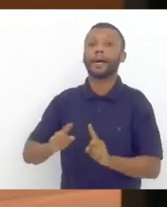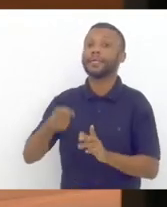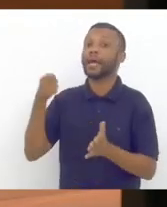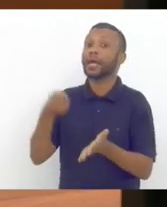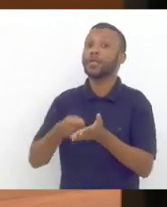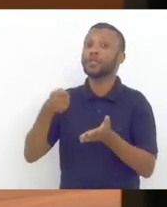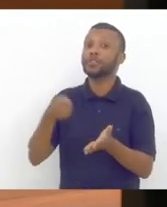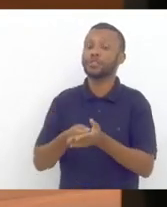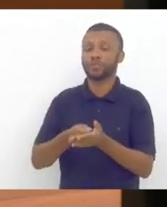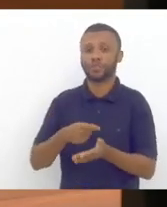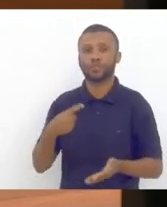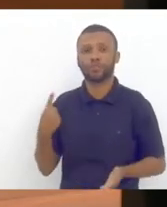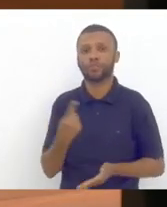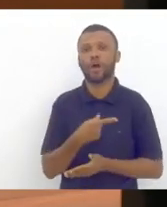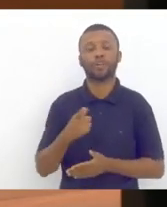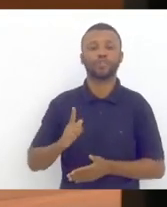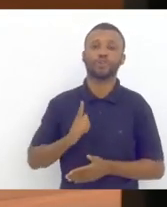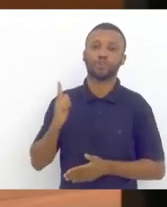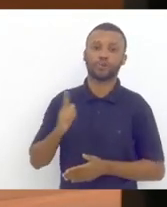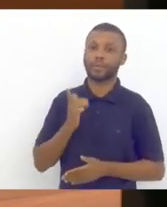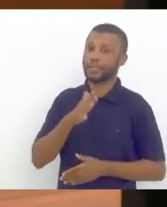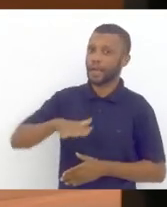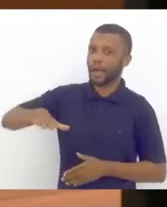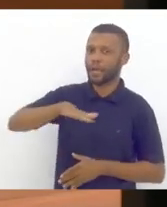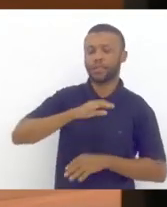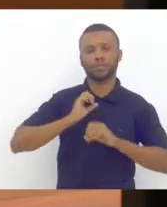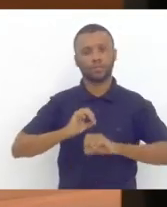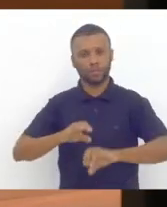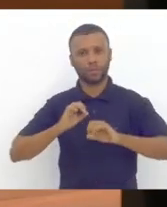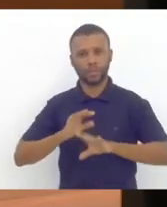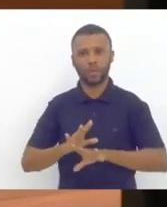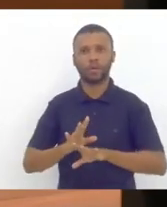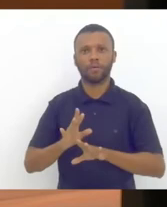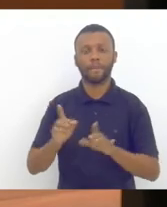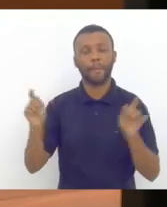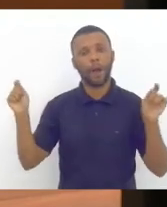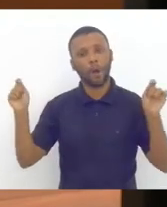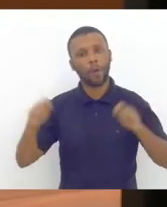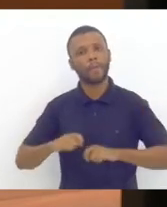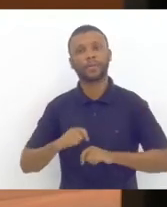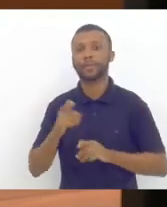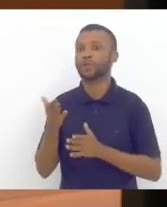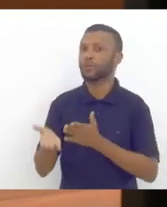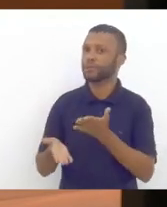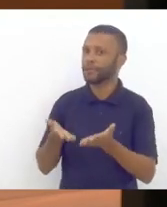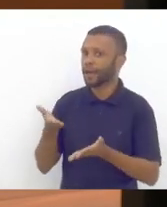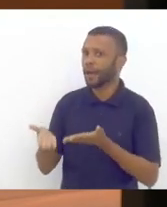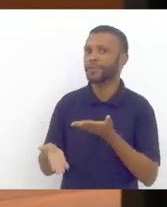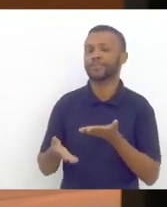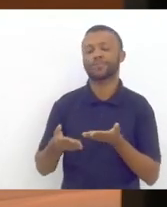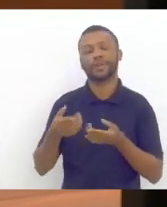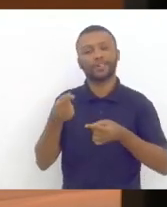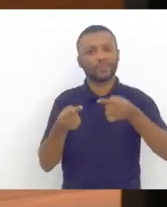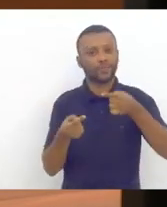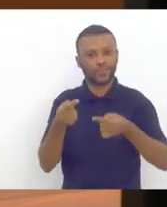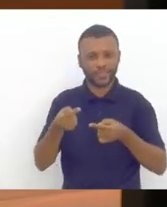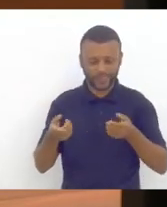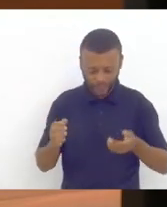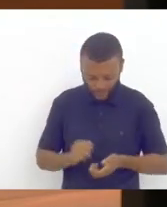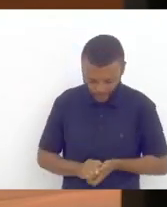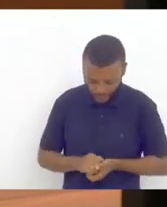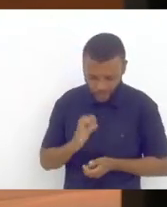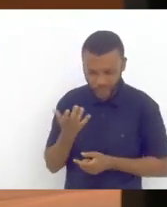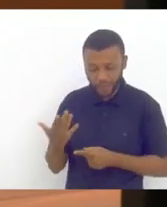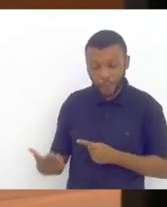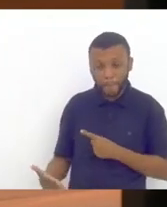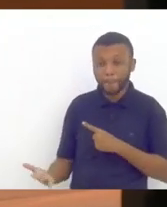nós, gestores do campo educacional, a cada dia, maior competência no trato dessa discussão. E aí eu quero corroborar a